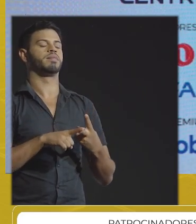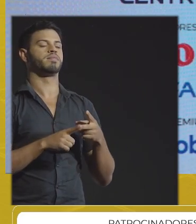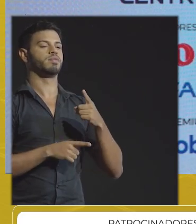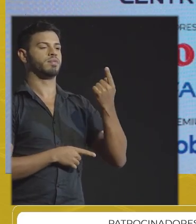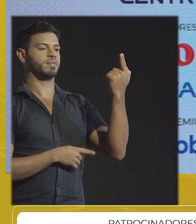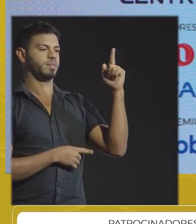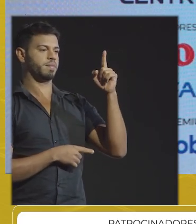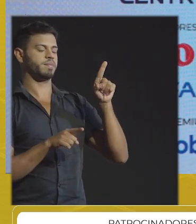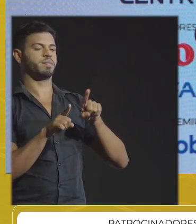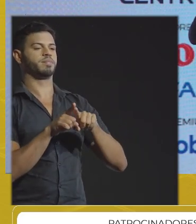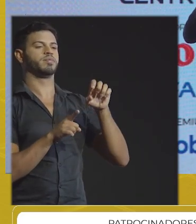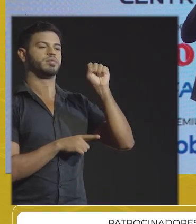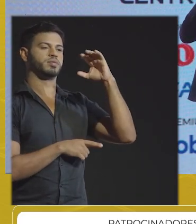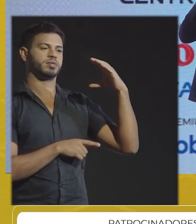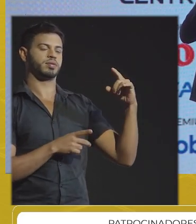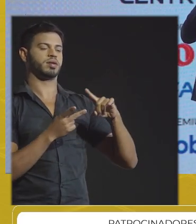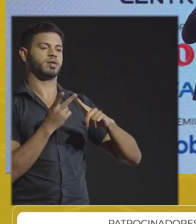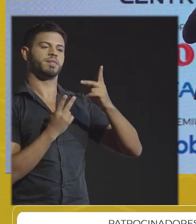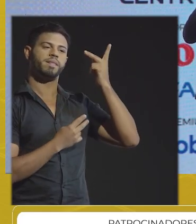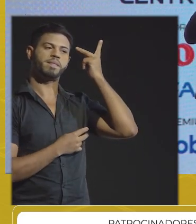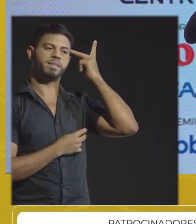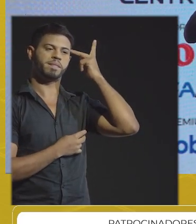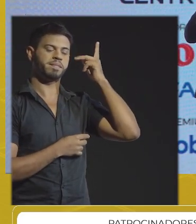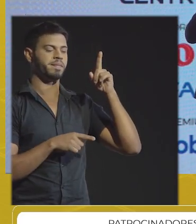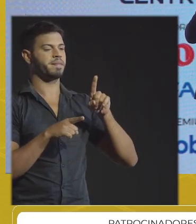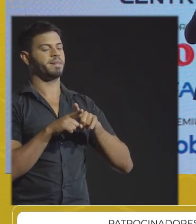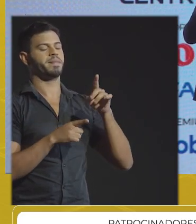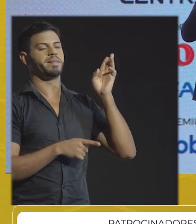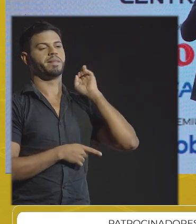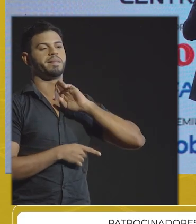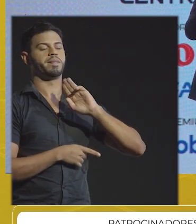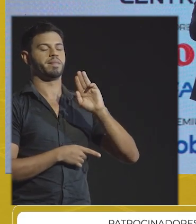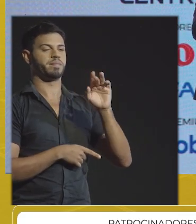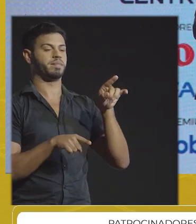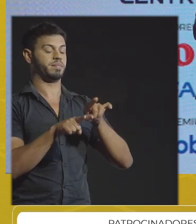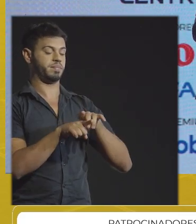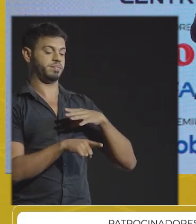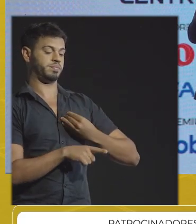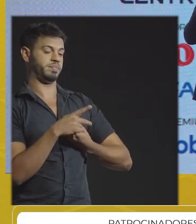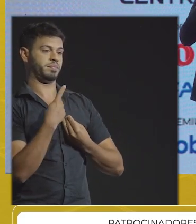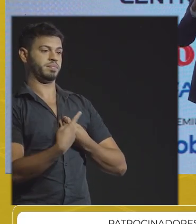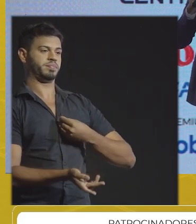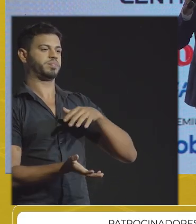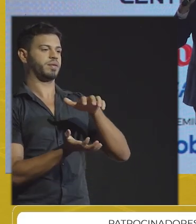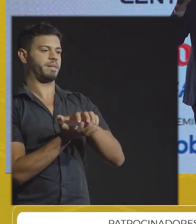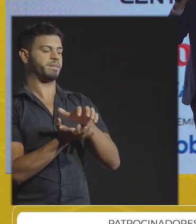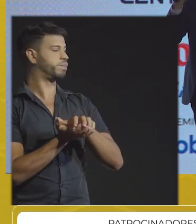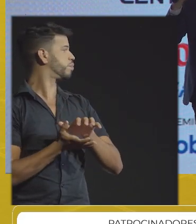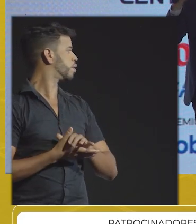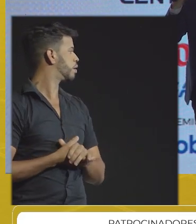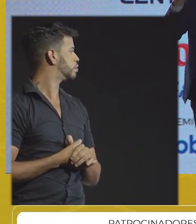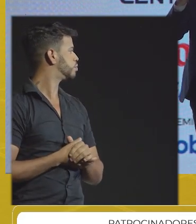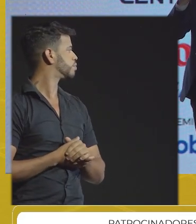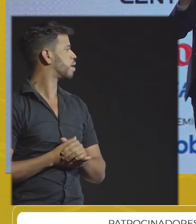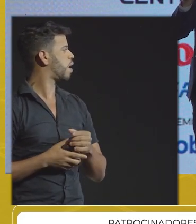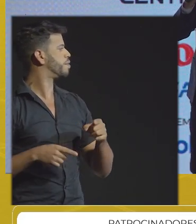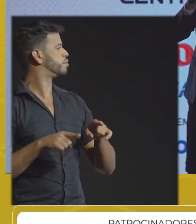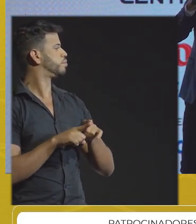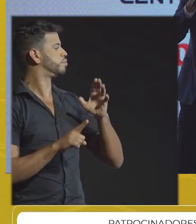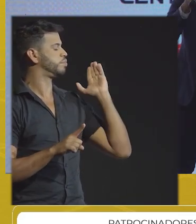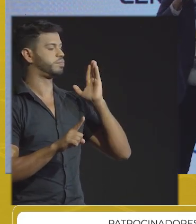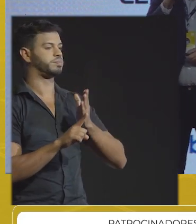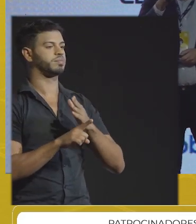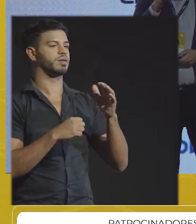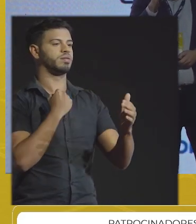Goiás uma em Santa Catarina uma em São Paulo uma em Manaus e uma aqui em Pernambuco Mais especificamente na